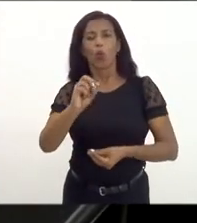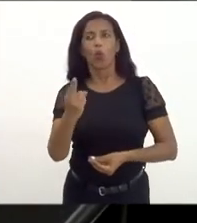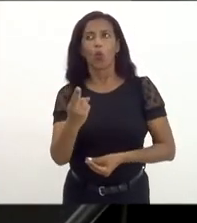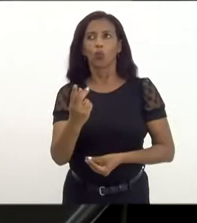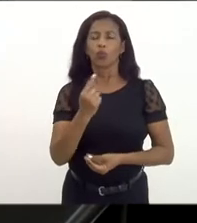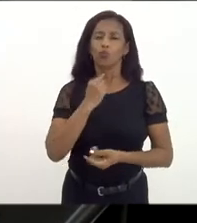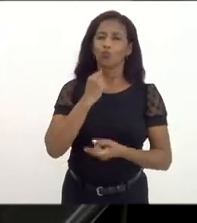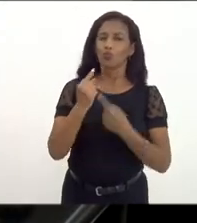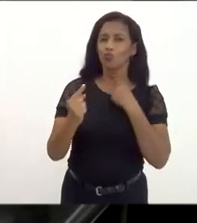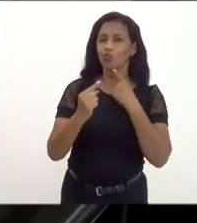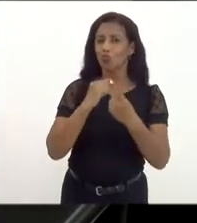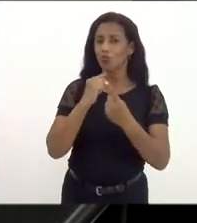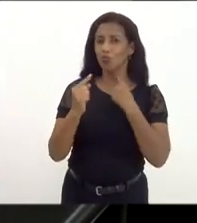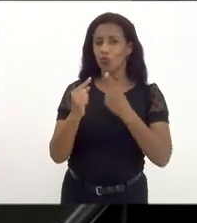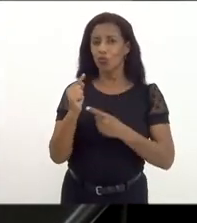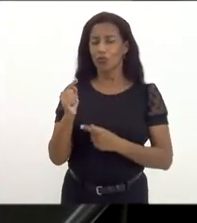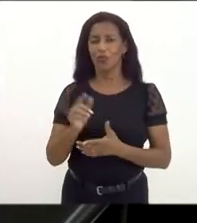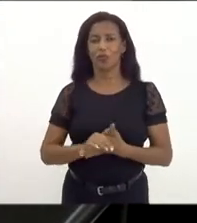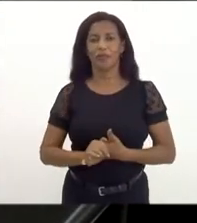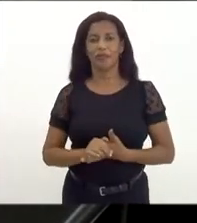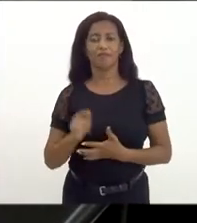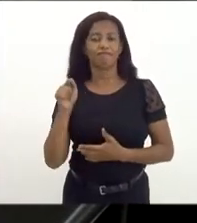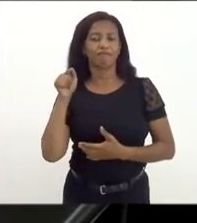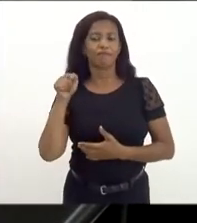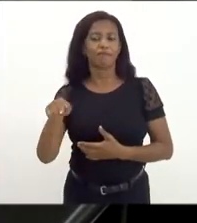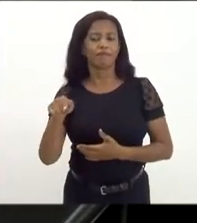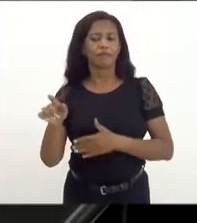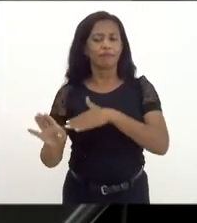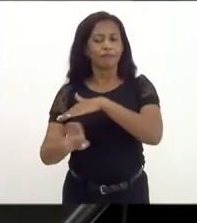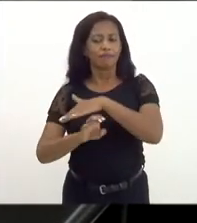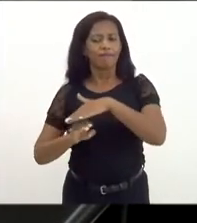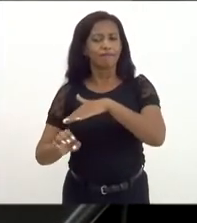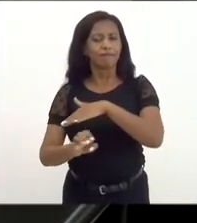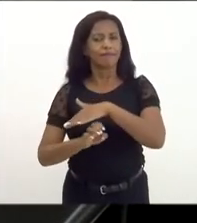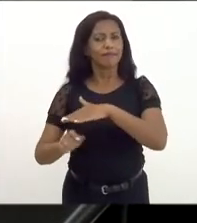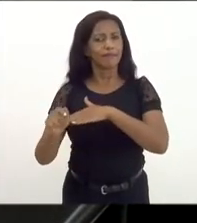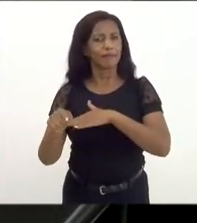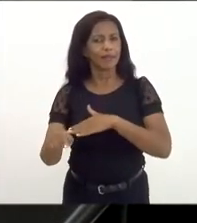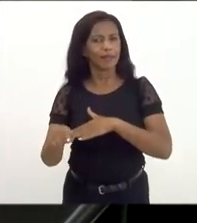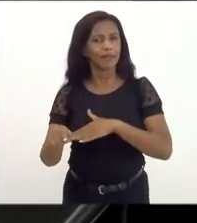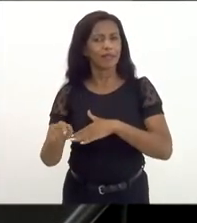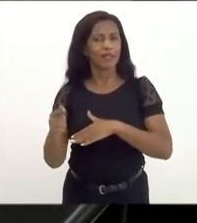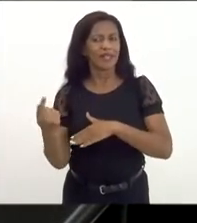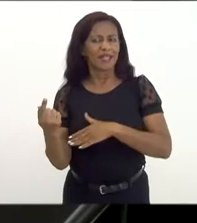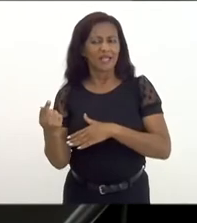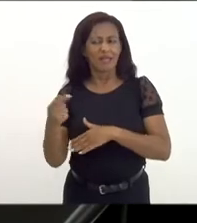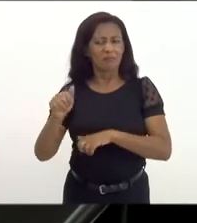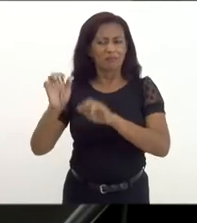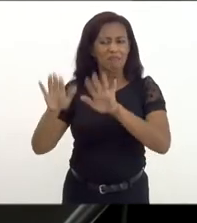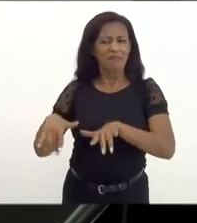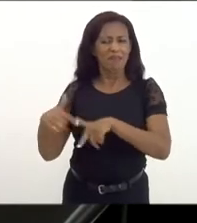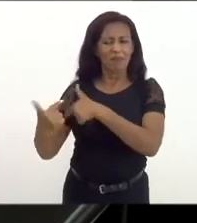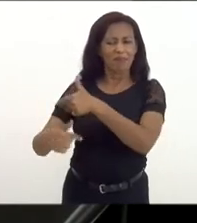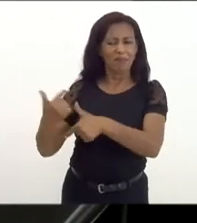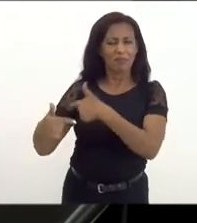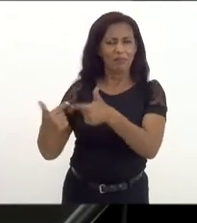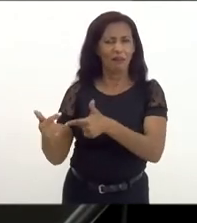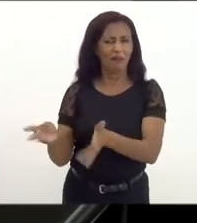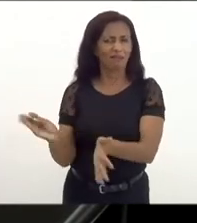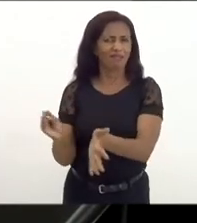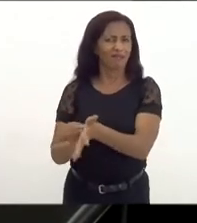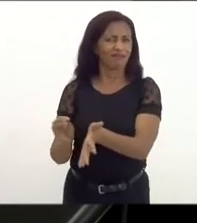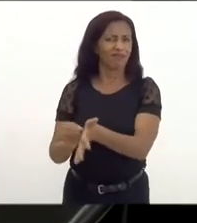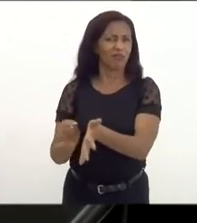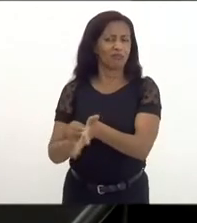tem dúvida de que aquela de que aquela entidade aquele órgão Ele não presta o serviço que a gente acha que